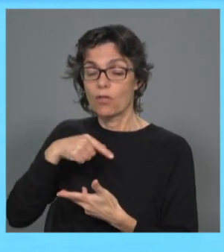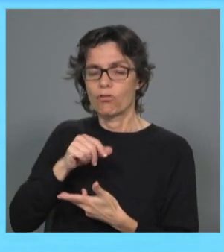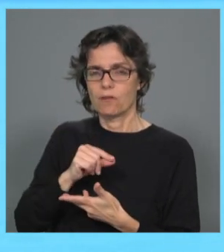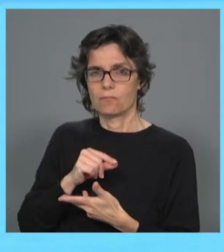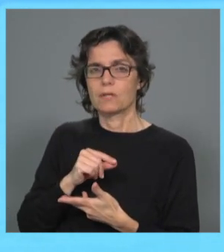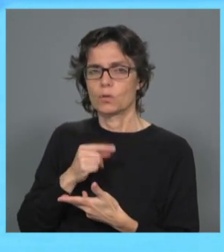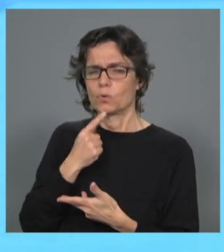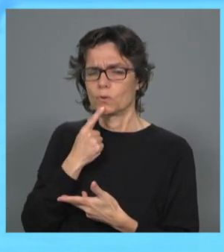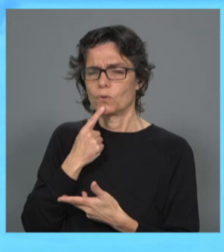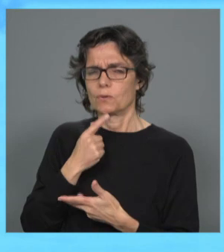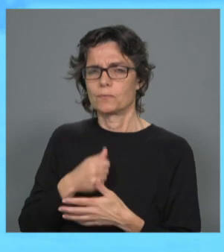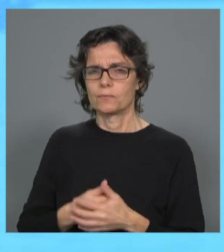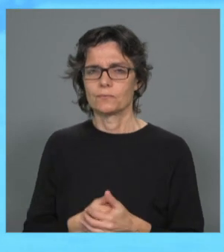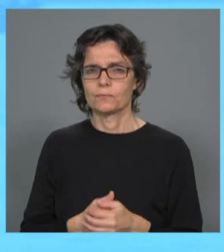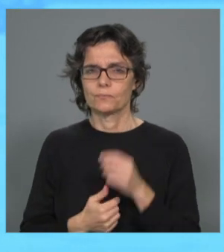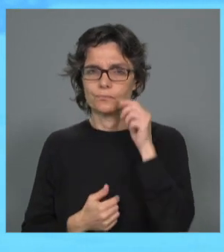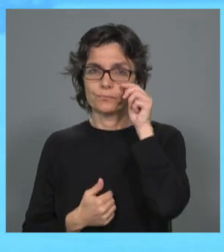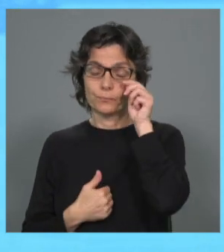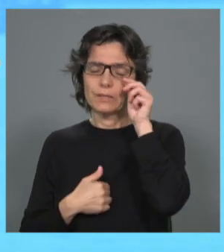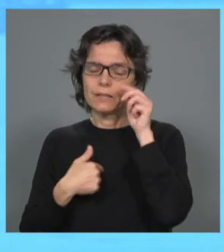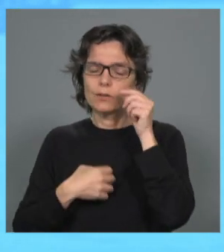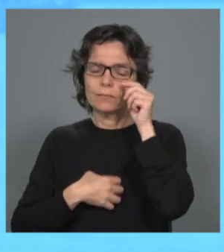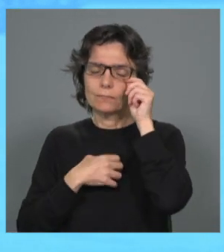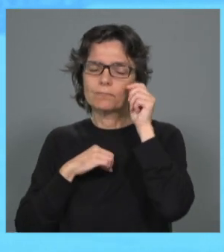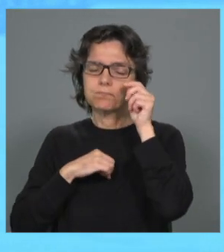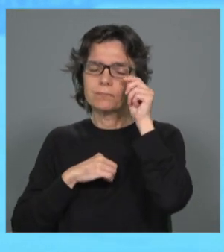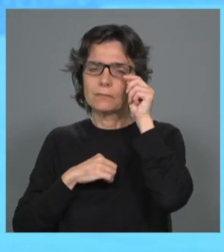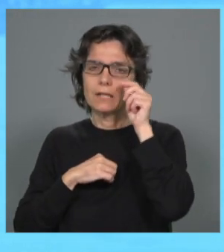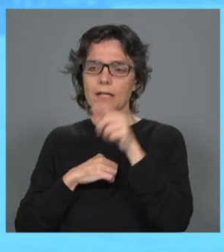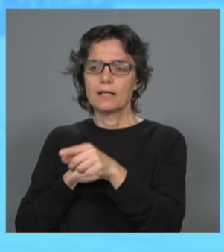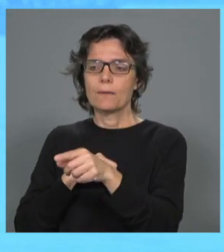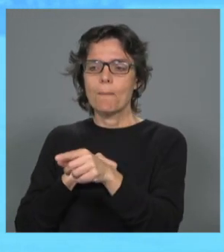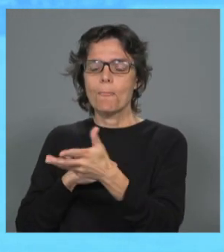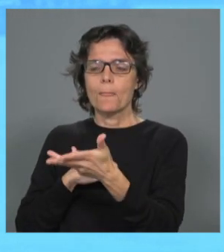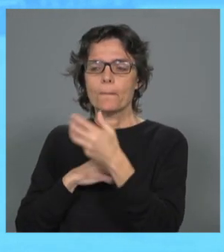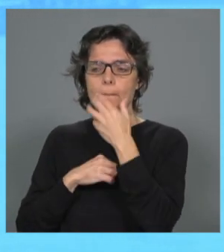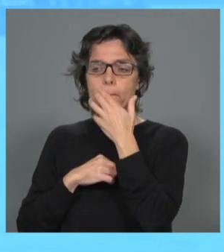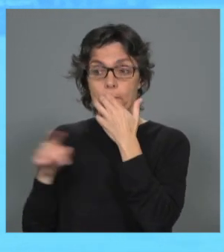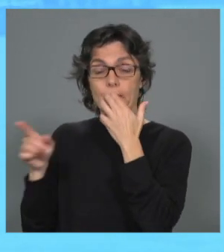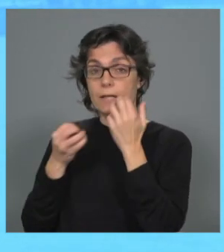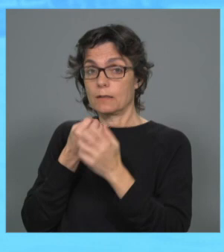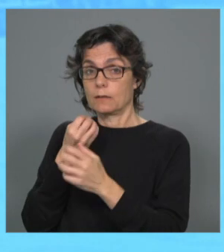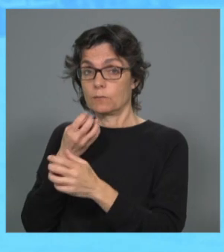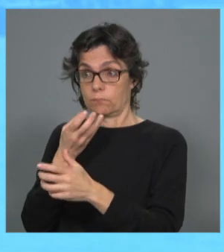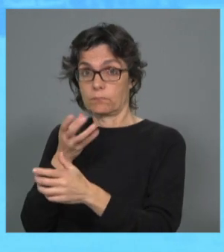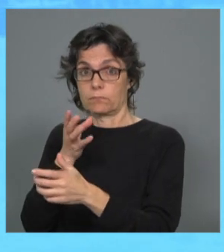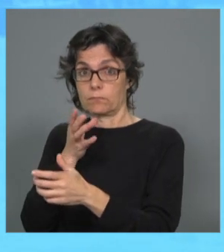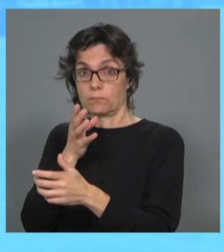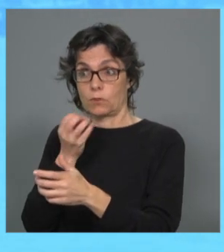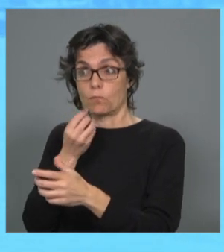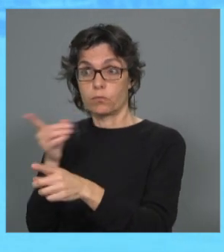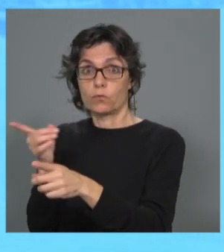acolhimento da pessoa. E isso eu vi, e essa mudança que o Dr. Pedro falava,